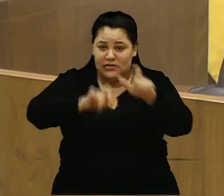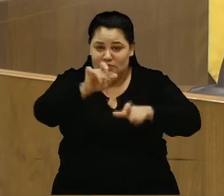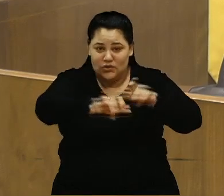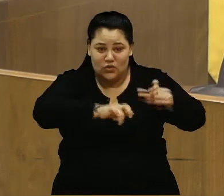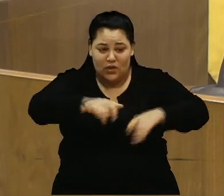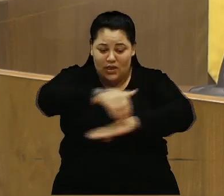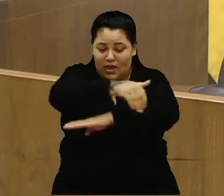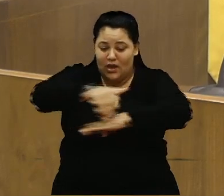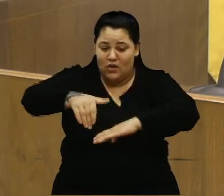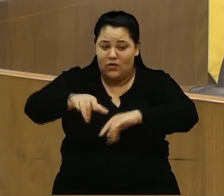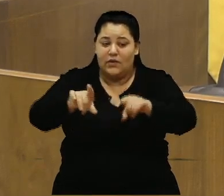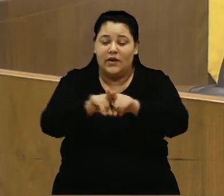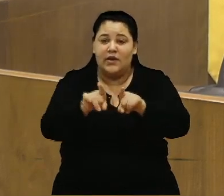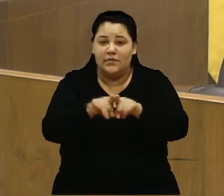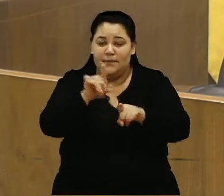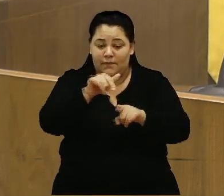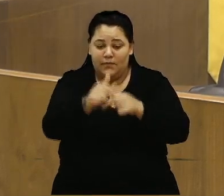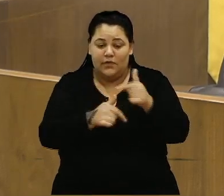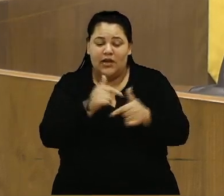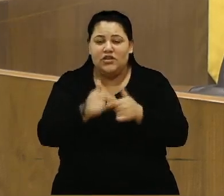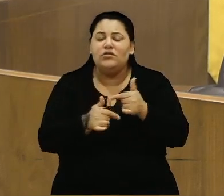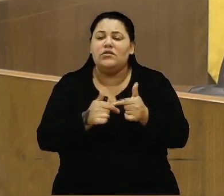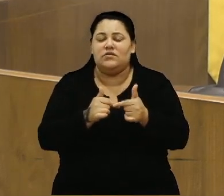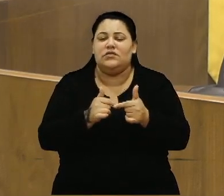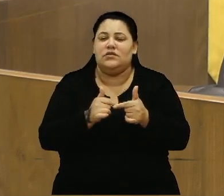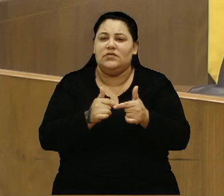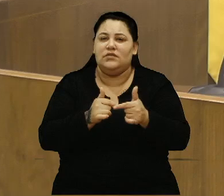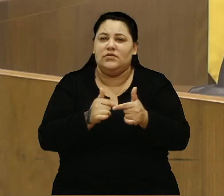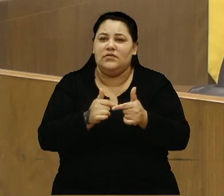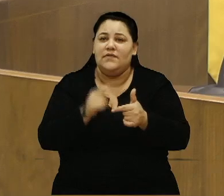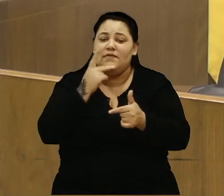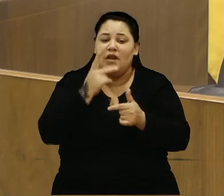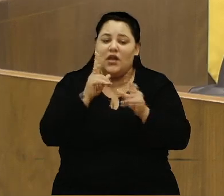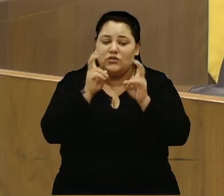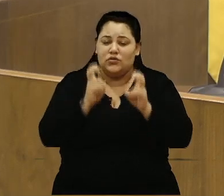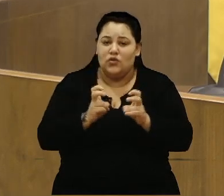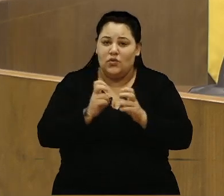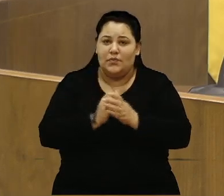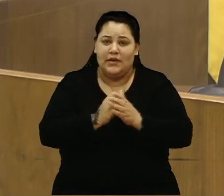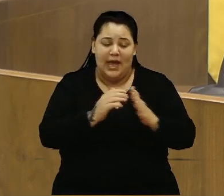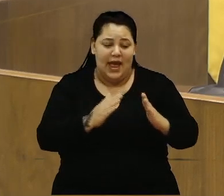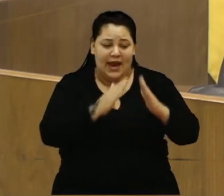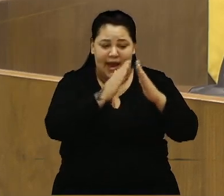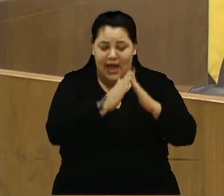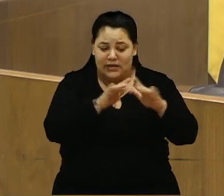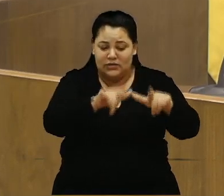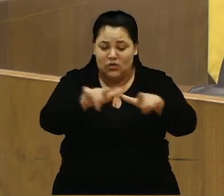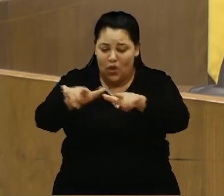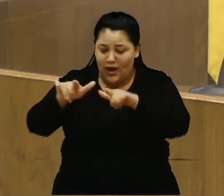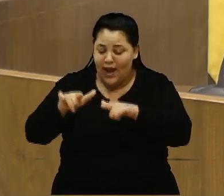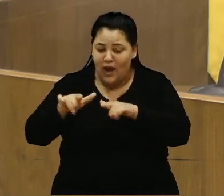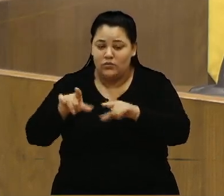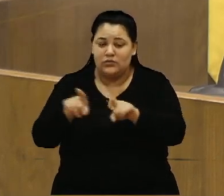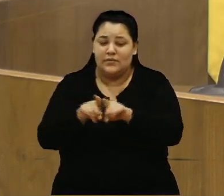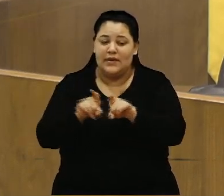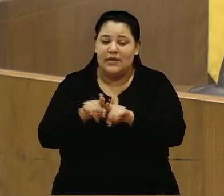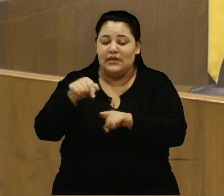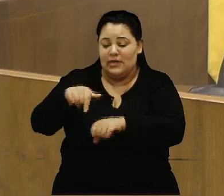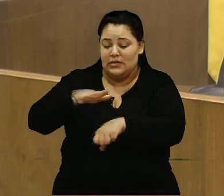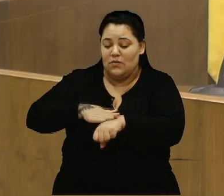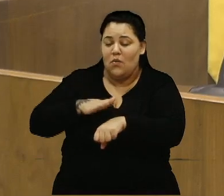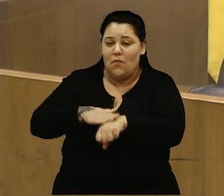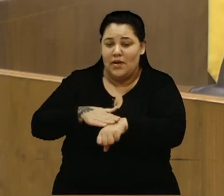ruas e vão dialogar, vão oferecer serviços, vão informar sobre as casas de passagem, os albergues, enfim. E aí, nesse momento,